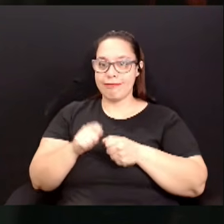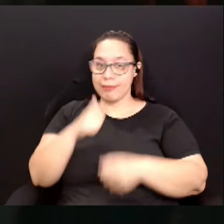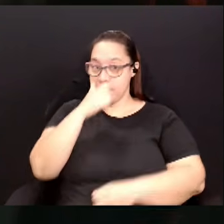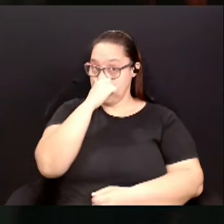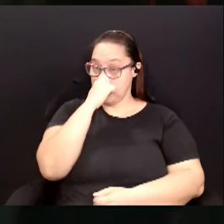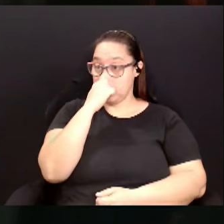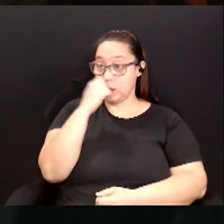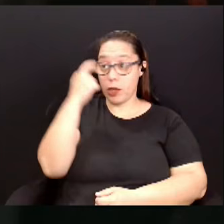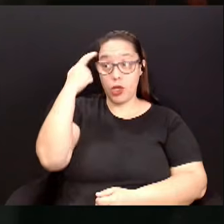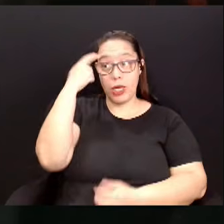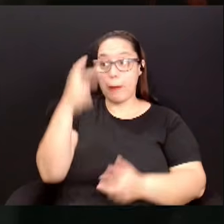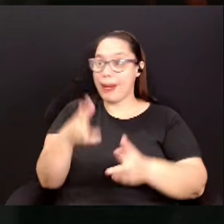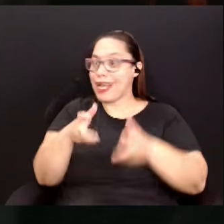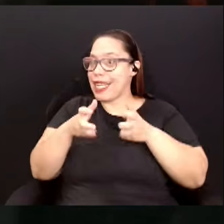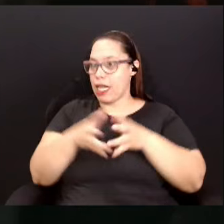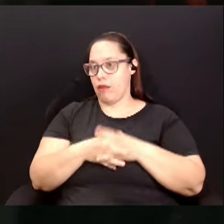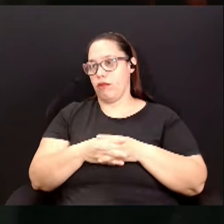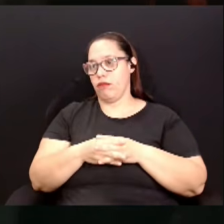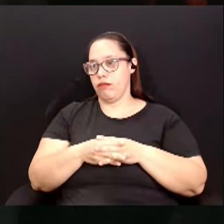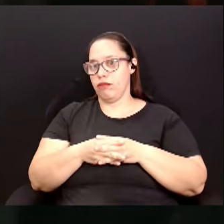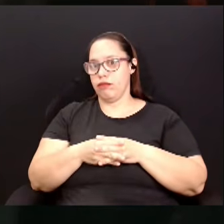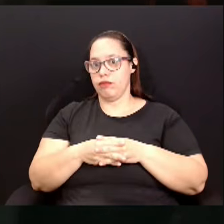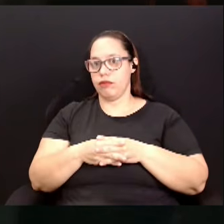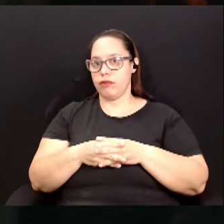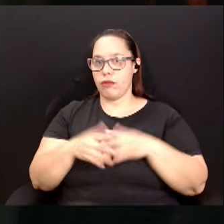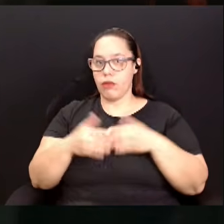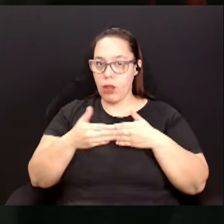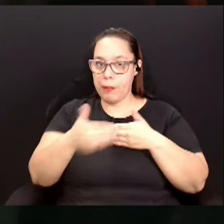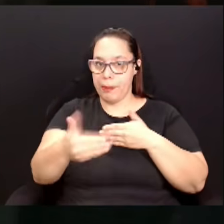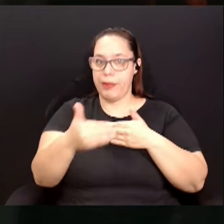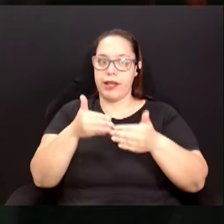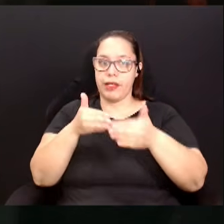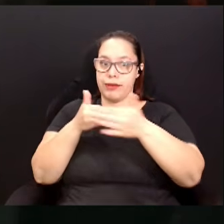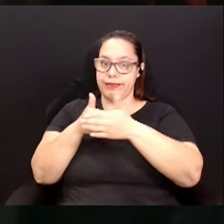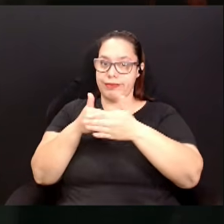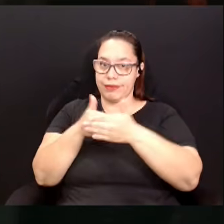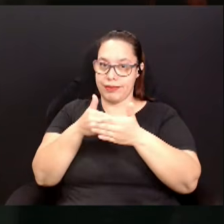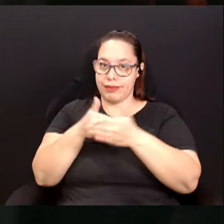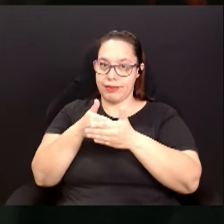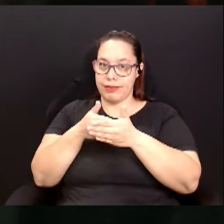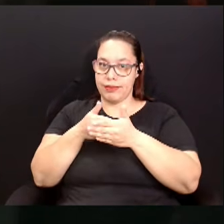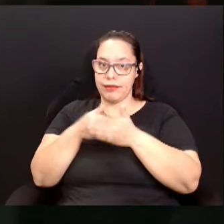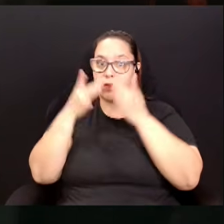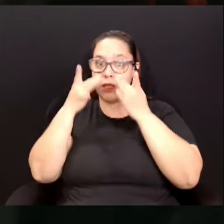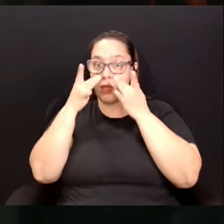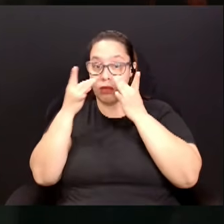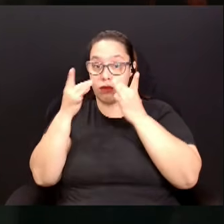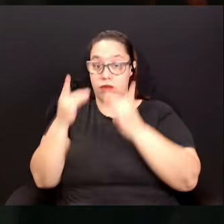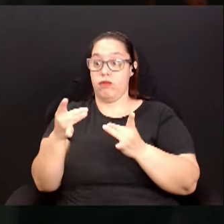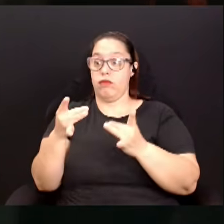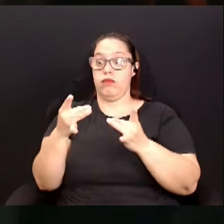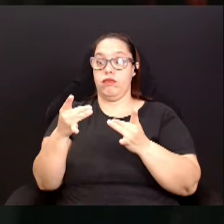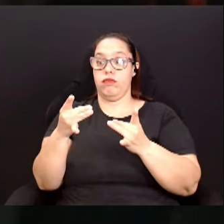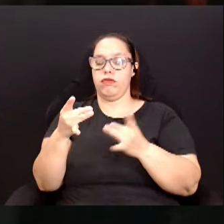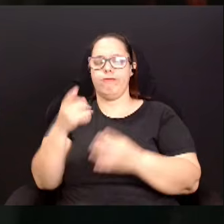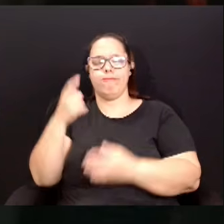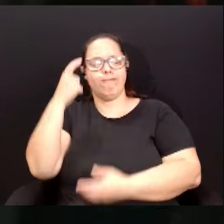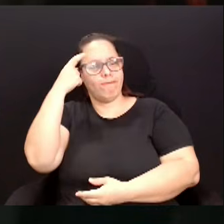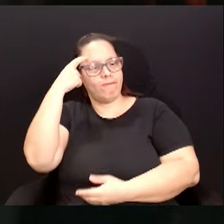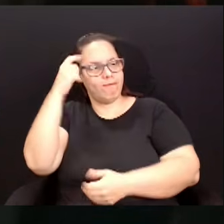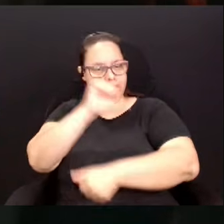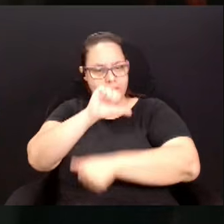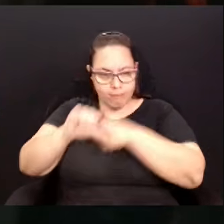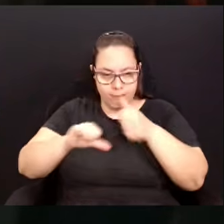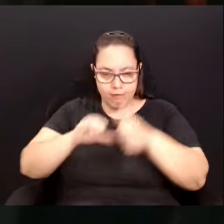inconsciente. Mas quando isso passa do limite, a gente precisa se atentar e tentar reverter essa situação. Então, vamos